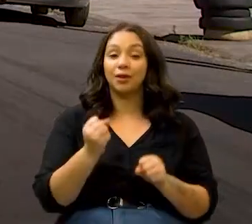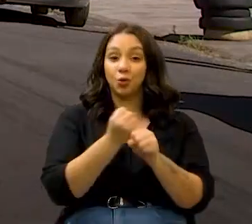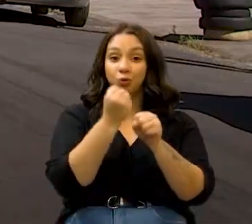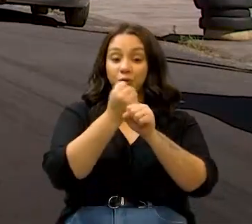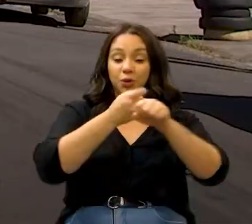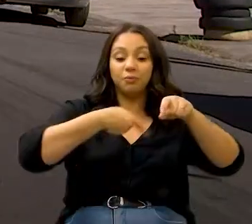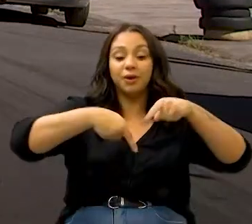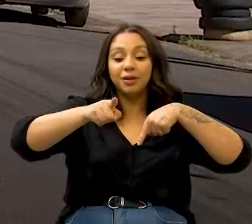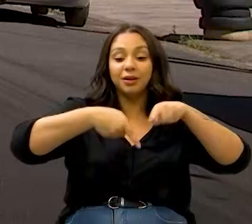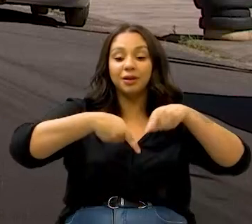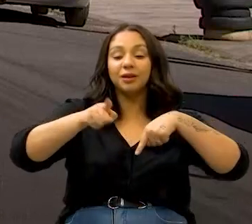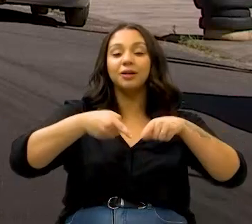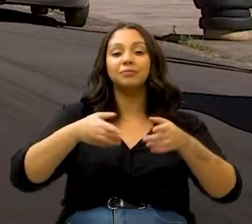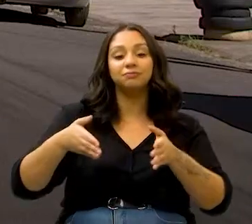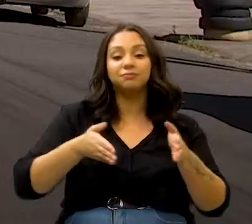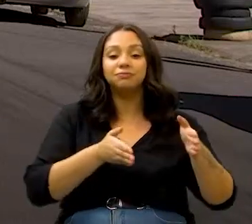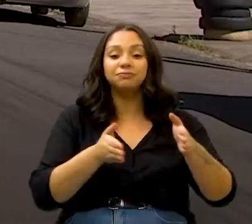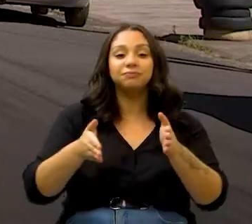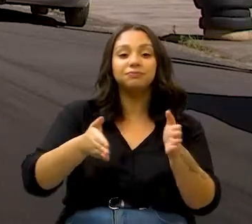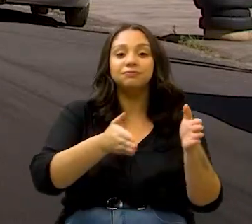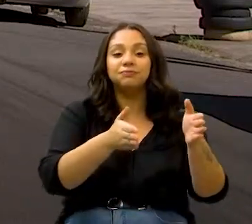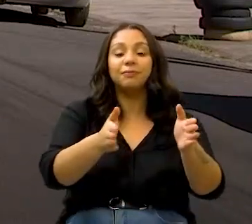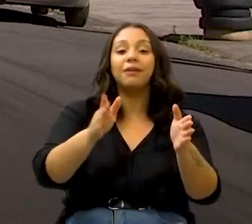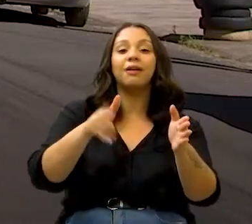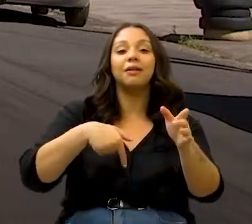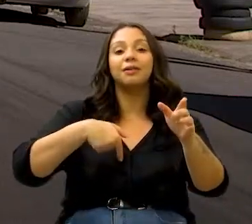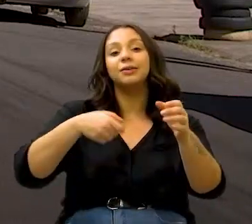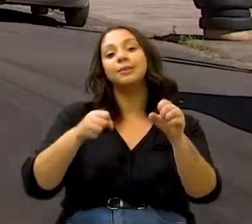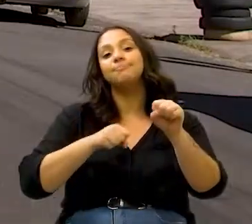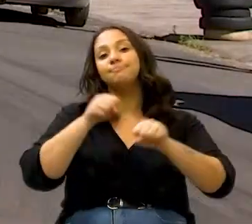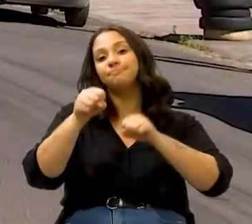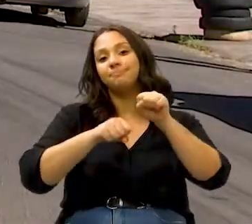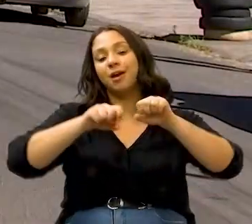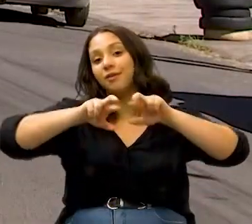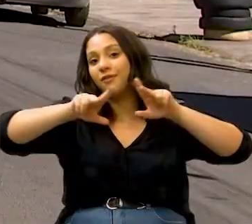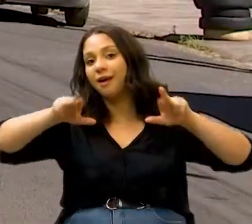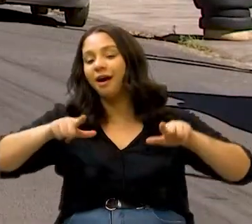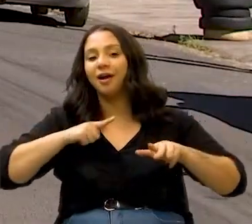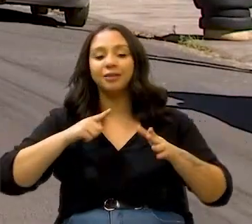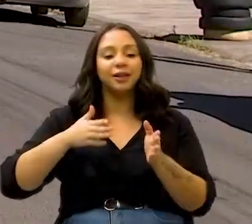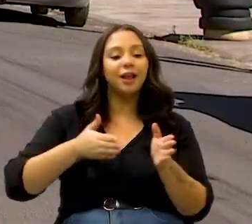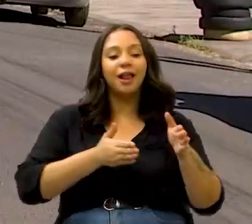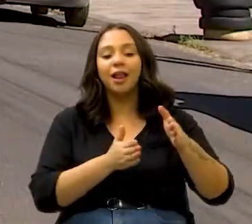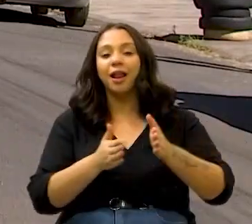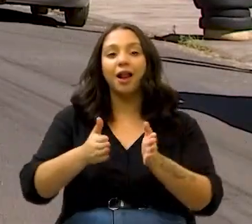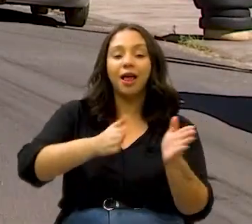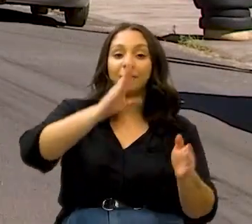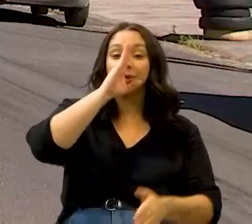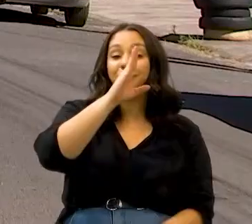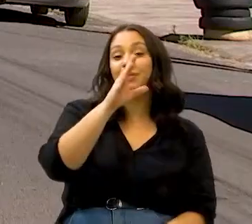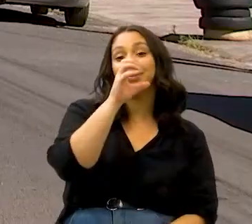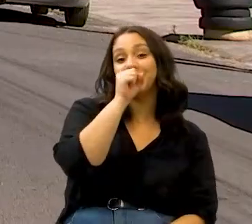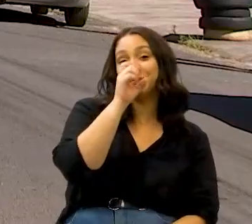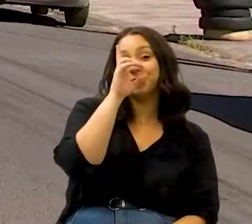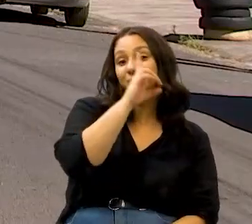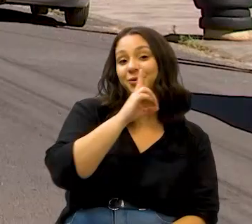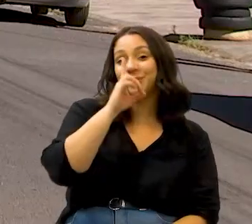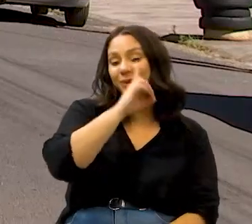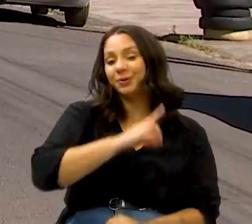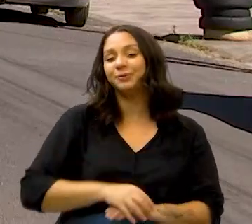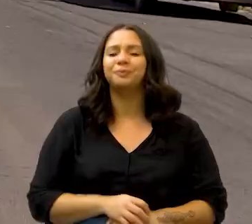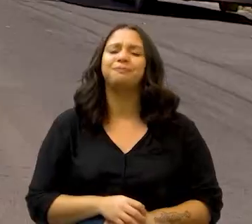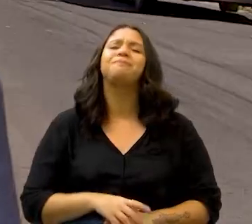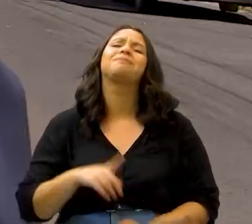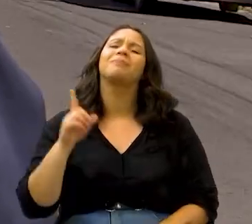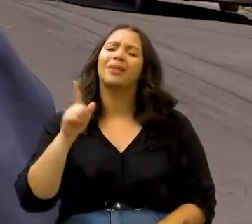da ciclovia atende a necessidade de número ciclistas que percorrem o trajeto principalmente aos finais